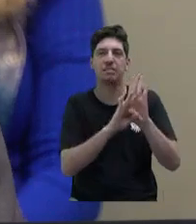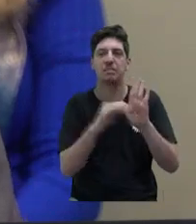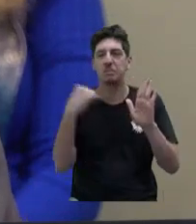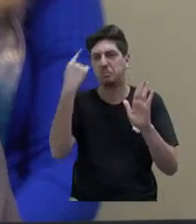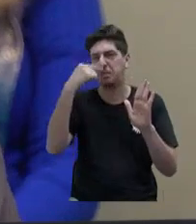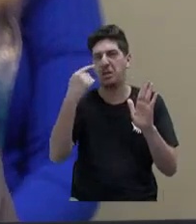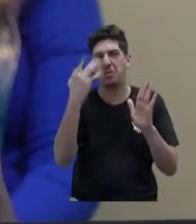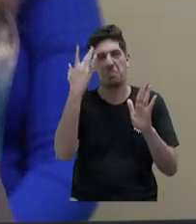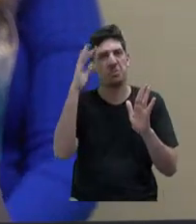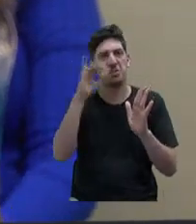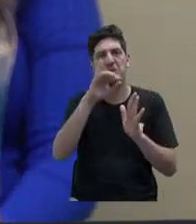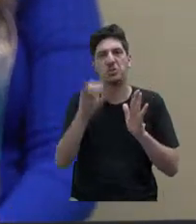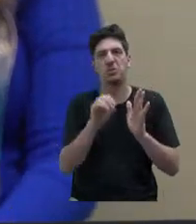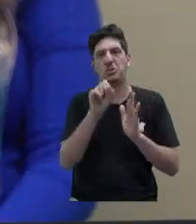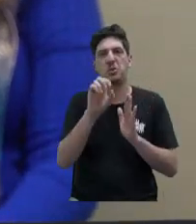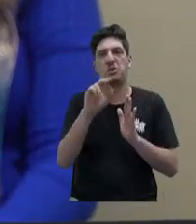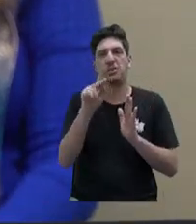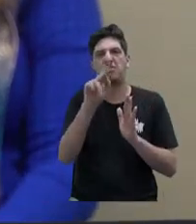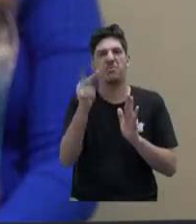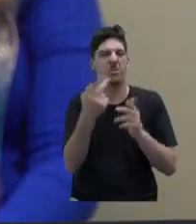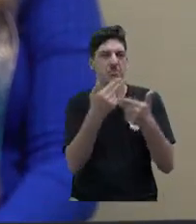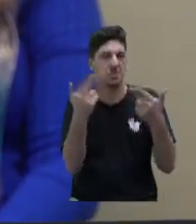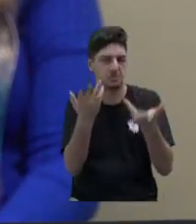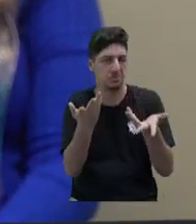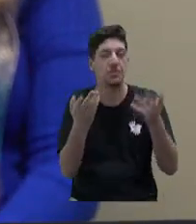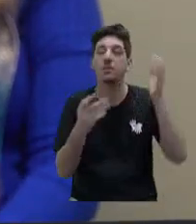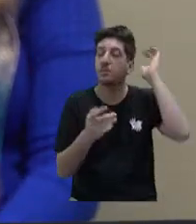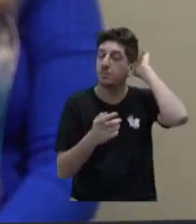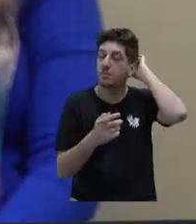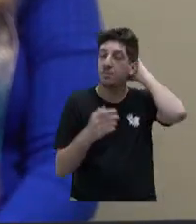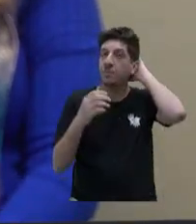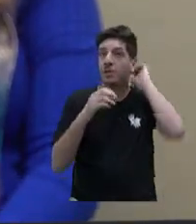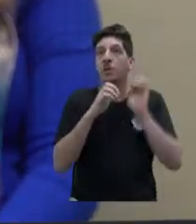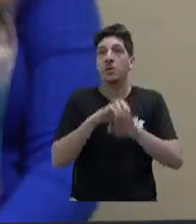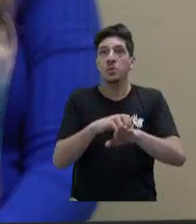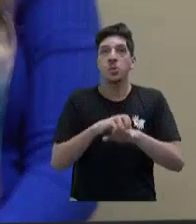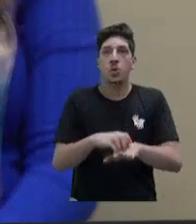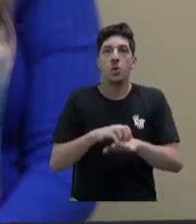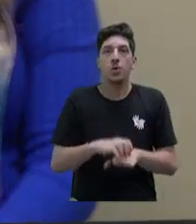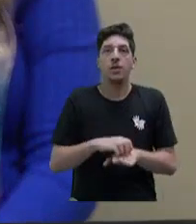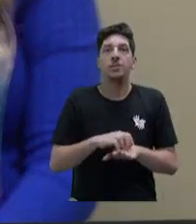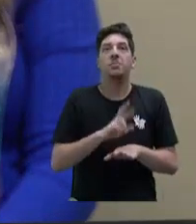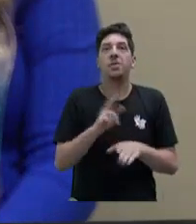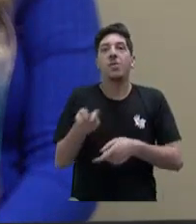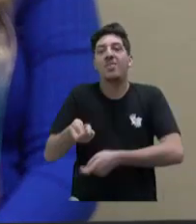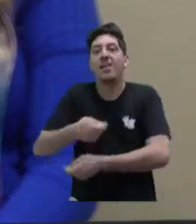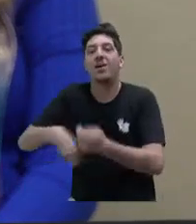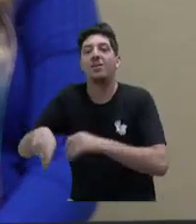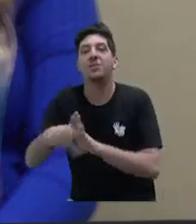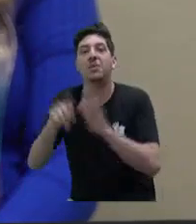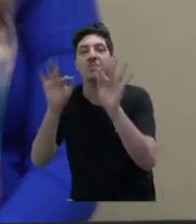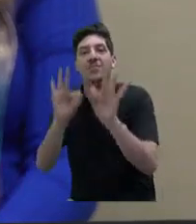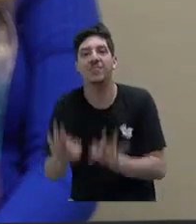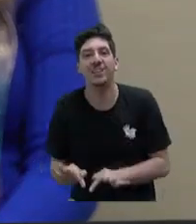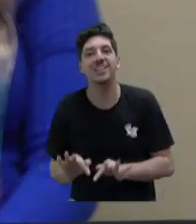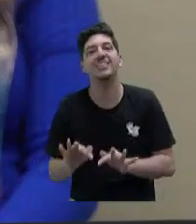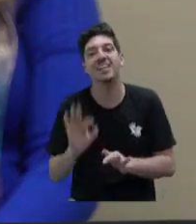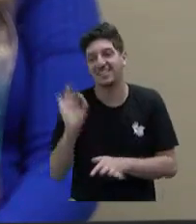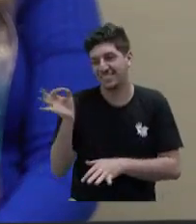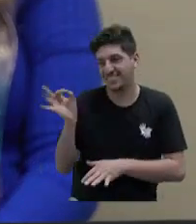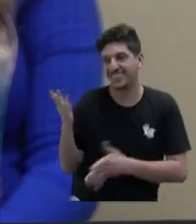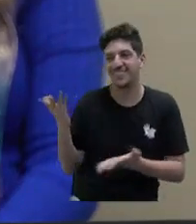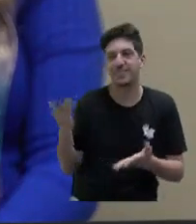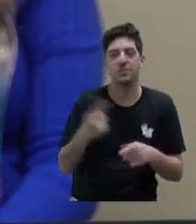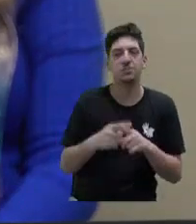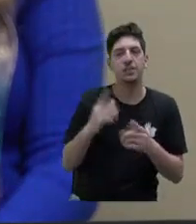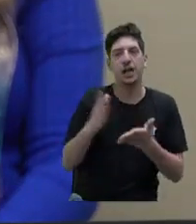Chias. Turismo, o Negócio da Felicidade. Não é todo negócio que é negócio da felicidade, não, que você vende felicidade, não é, Tramonte?